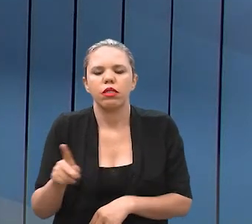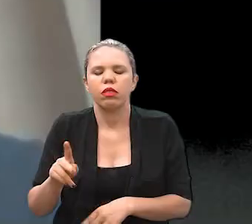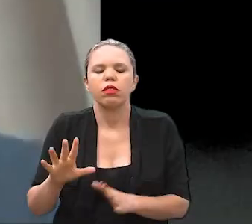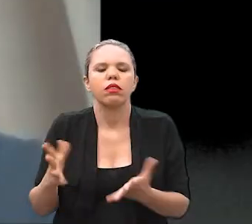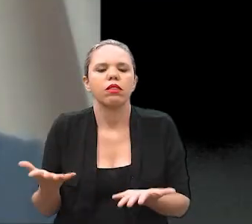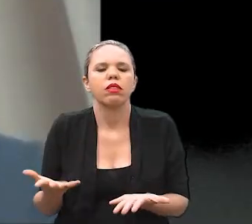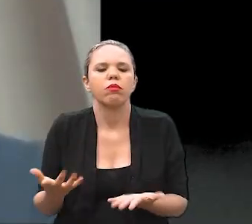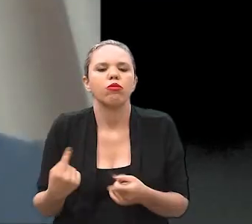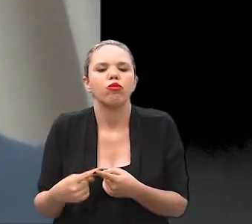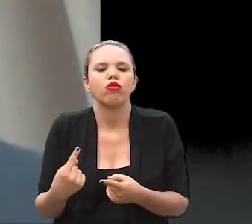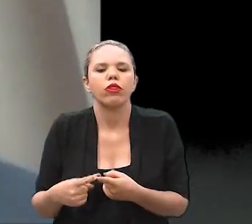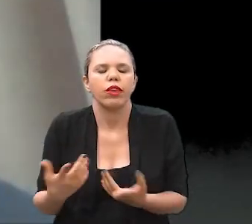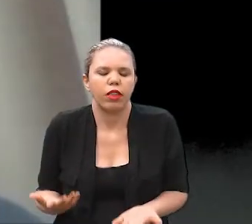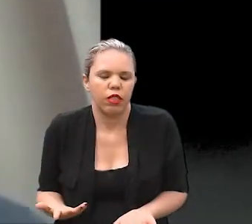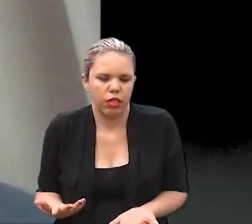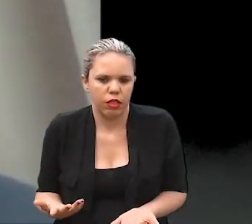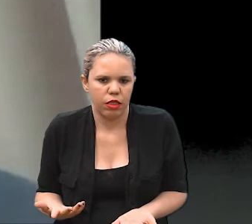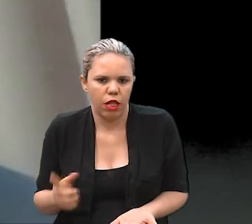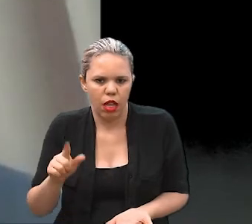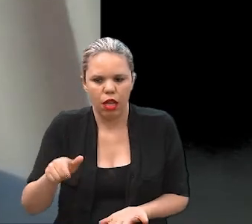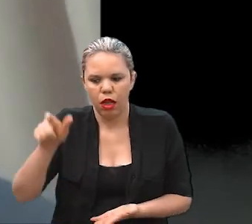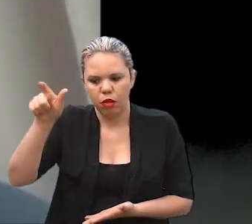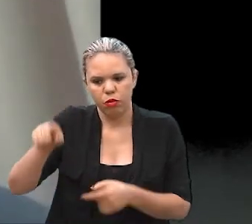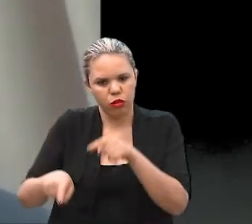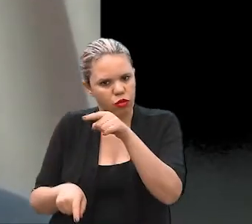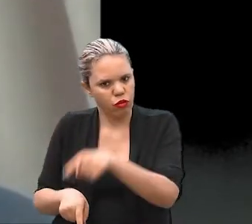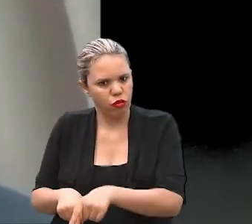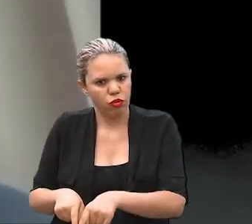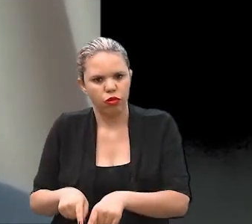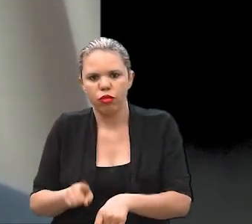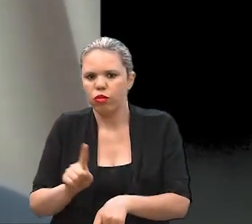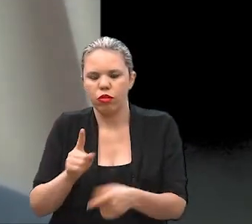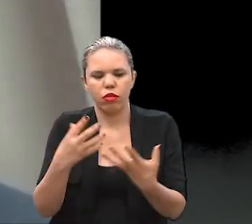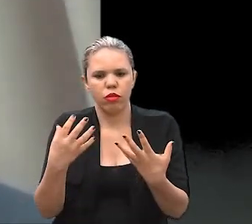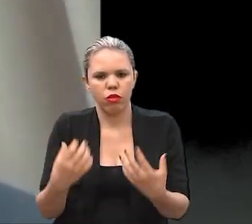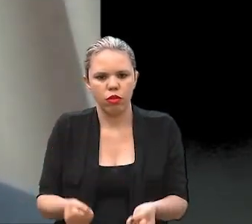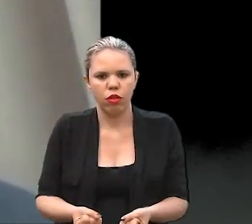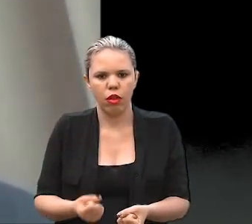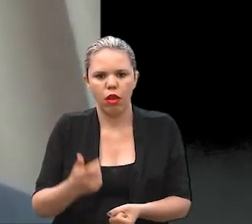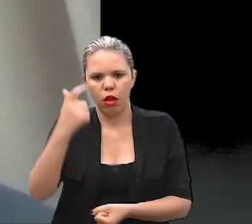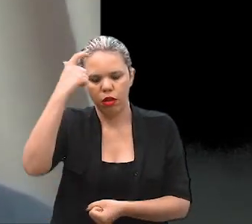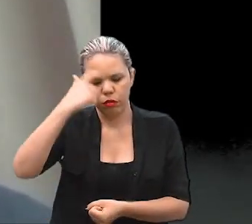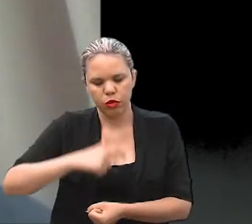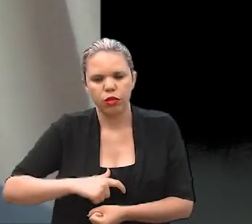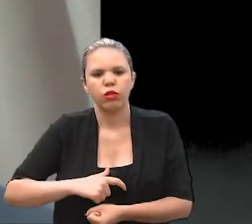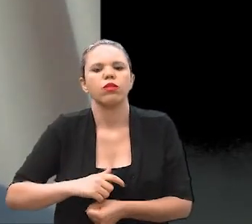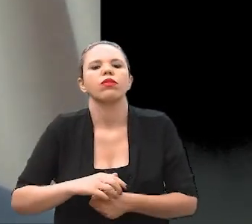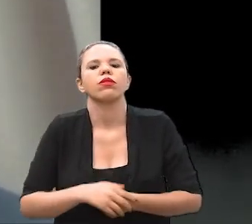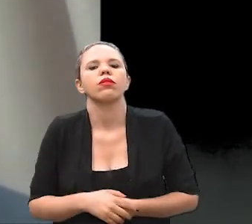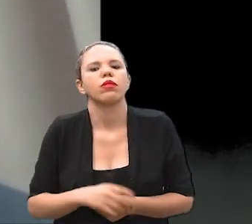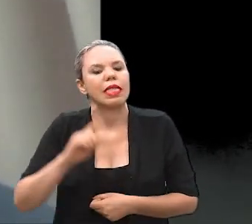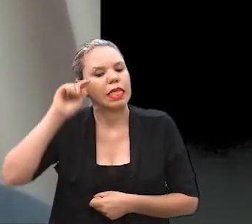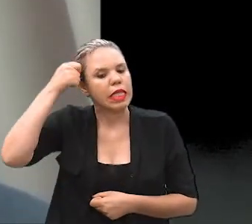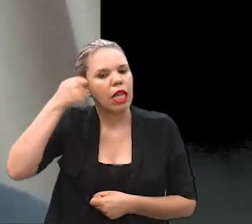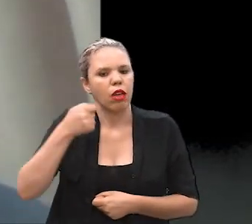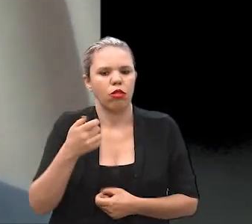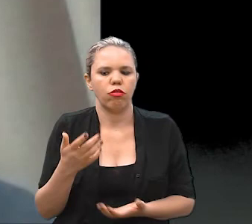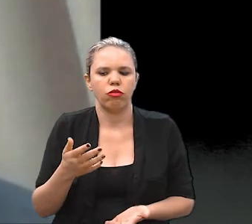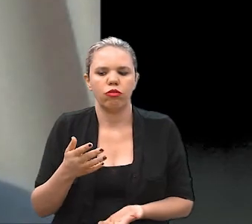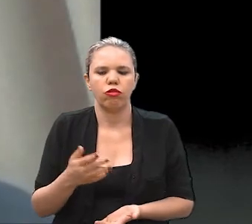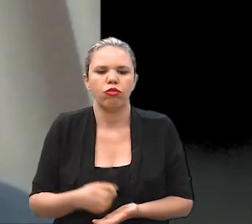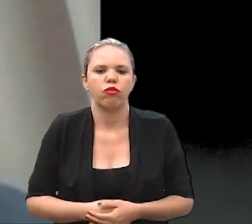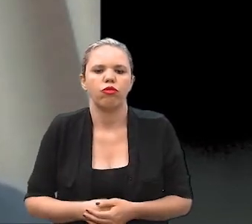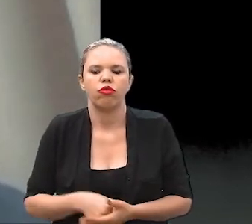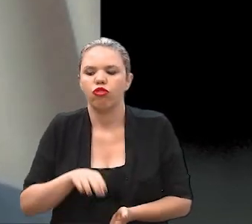Veja bem, este é uma pessoa que não se reconhece enquanto negro